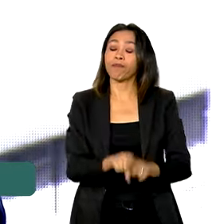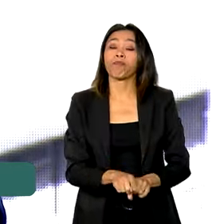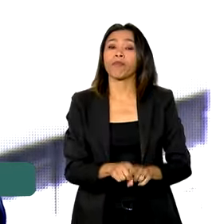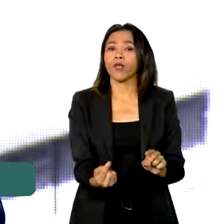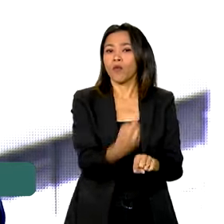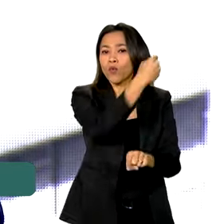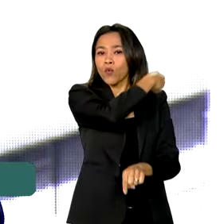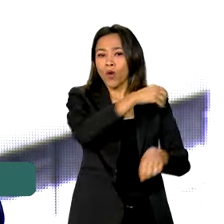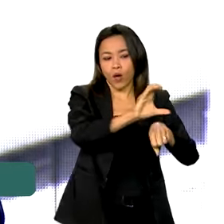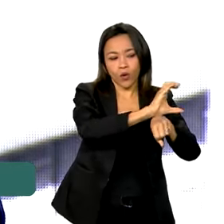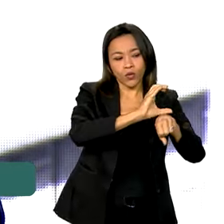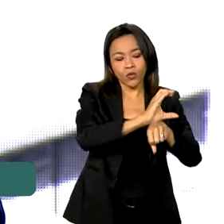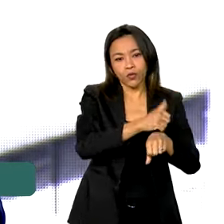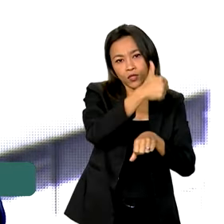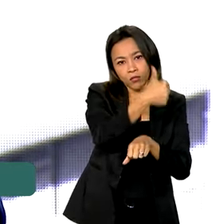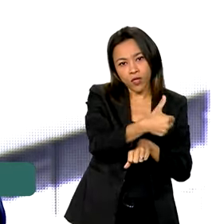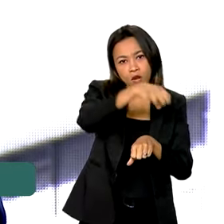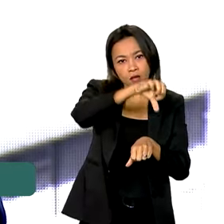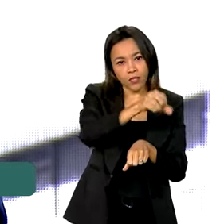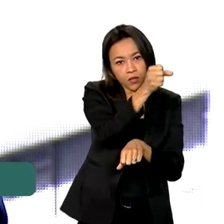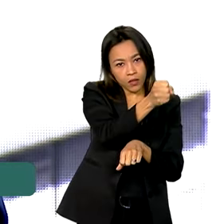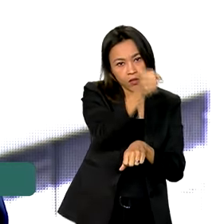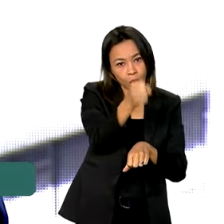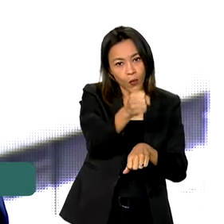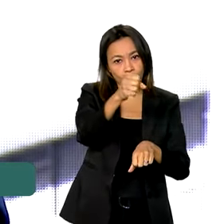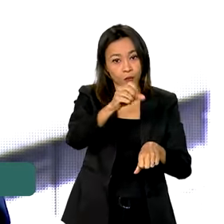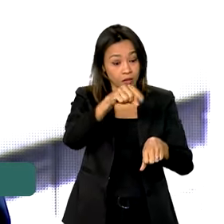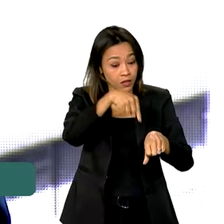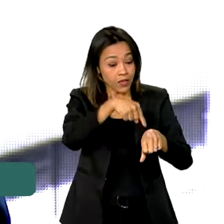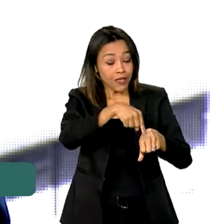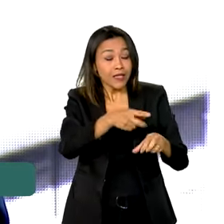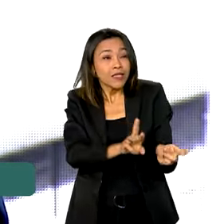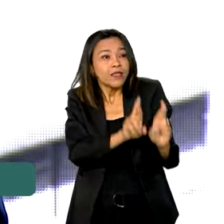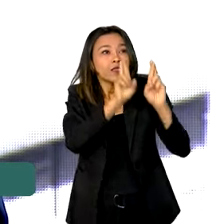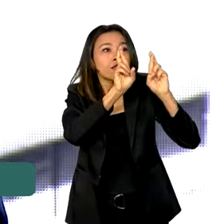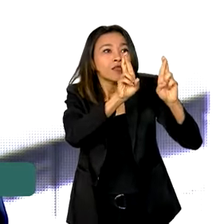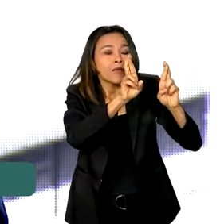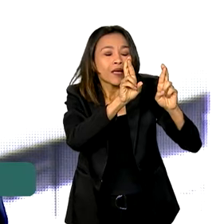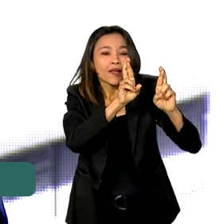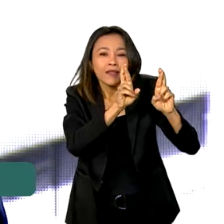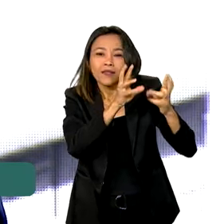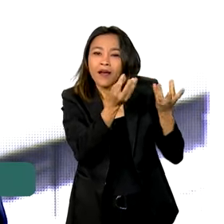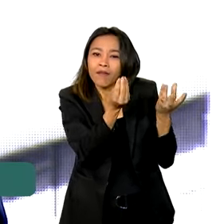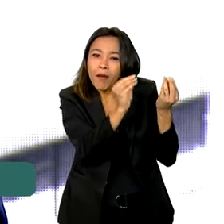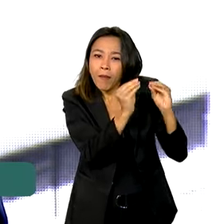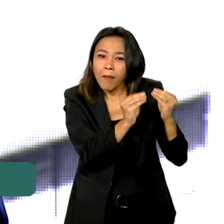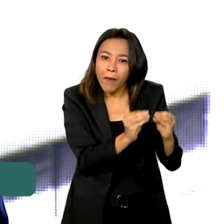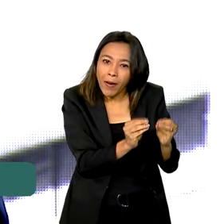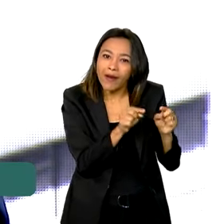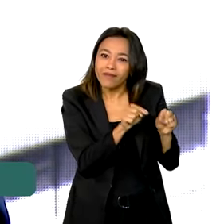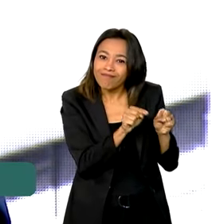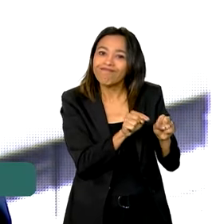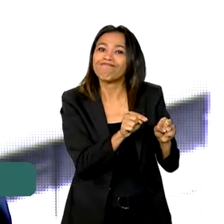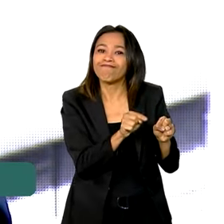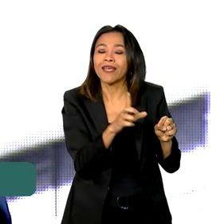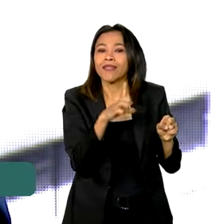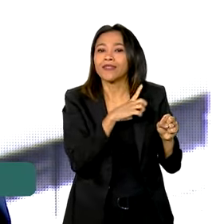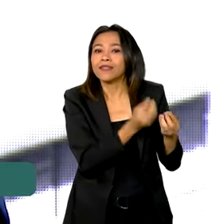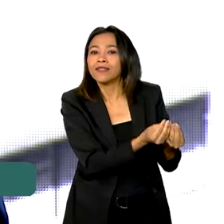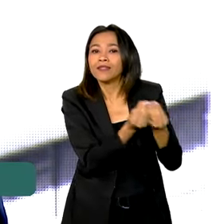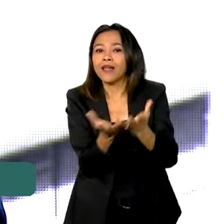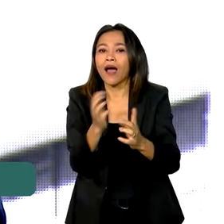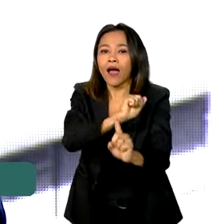1988, escrita sob a égide da esperança, consagra o direito a um meio